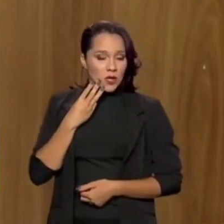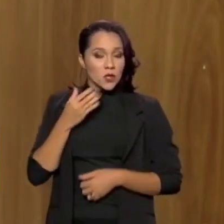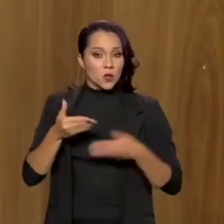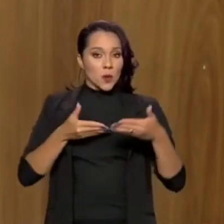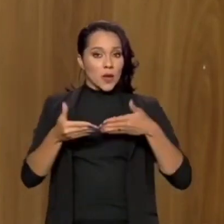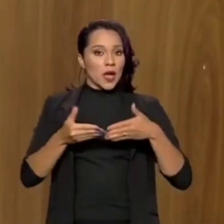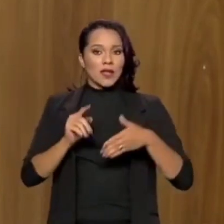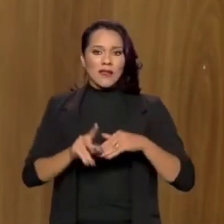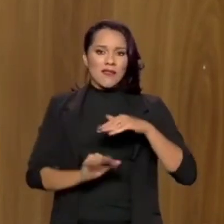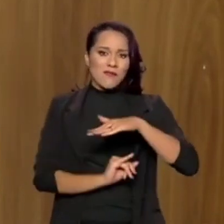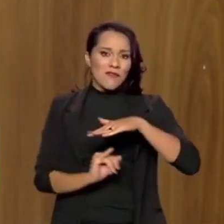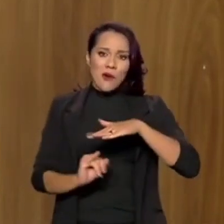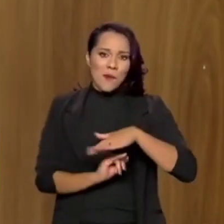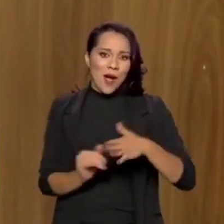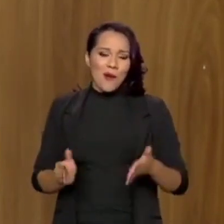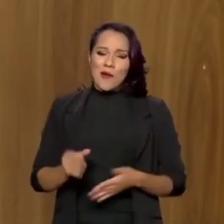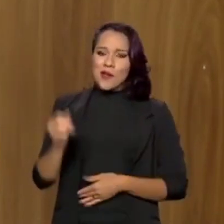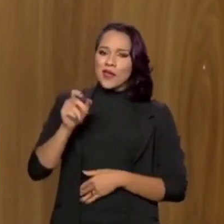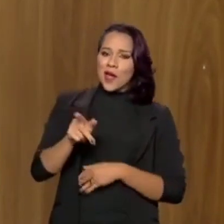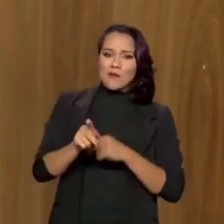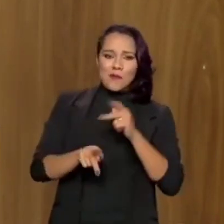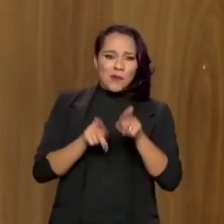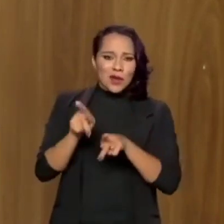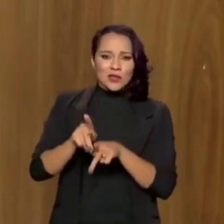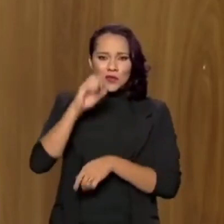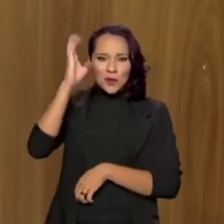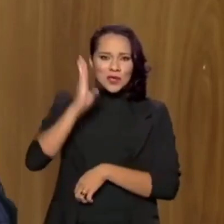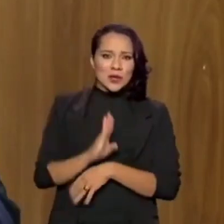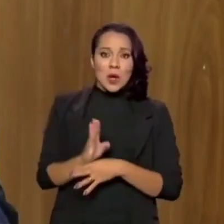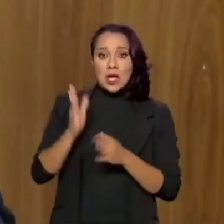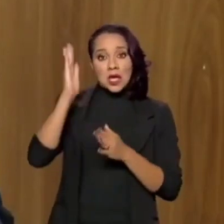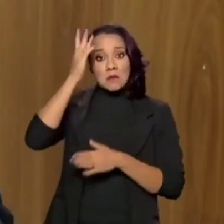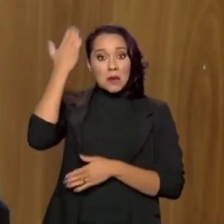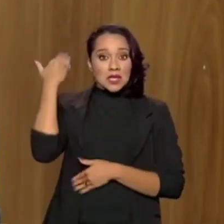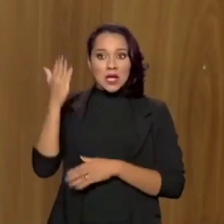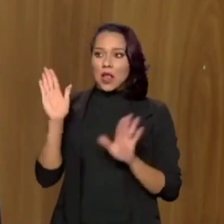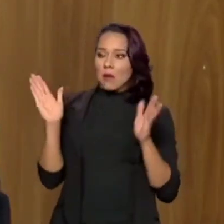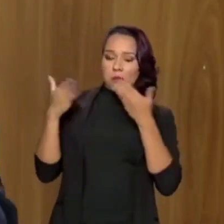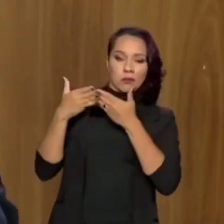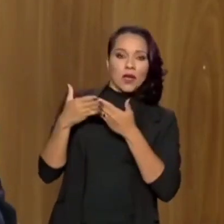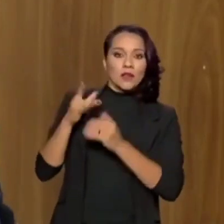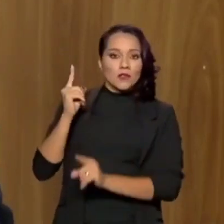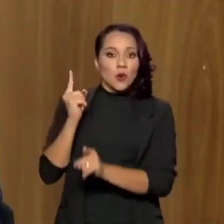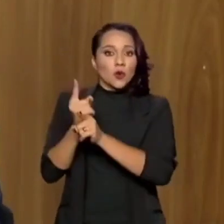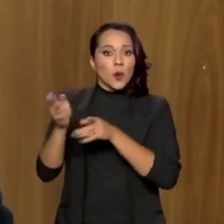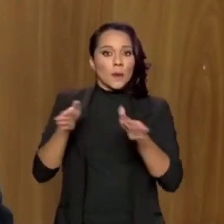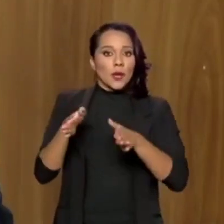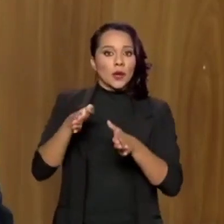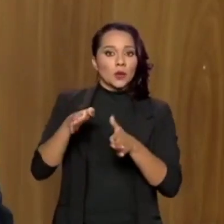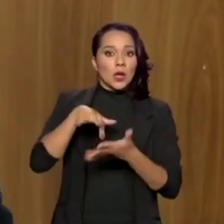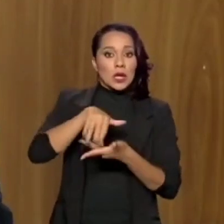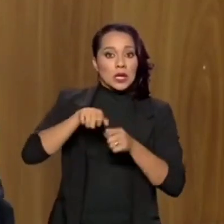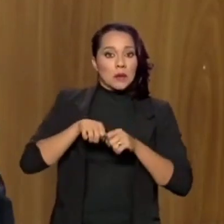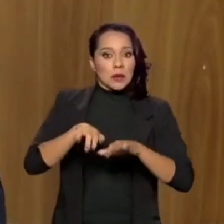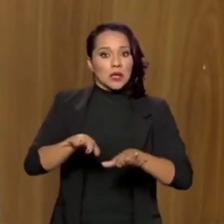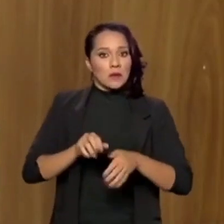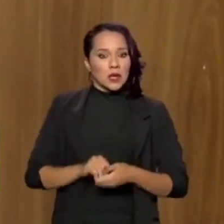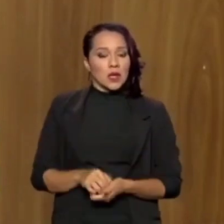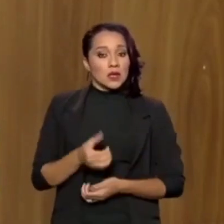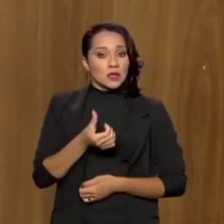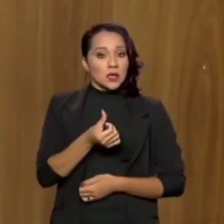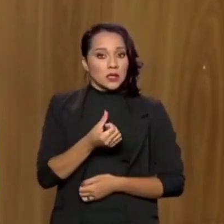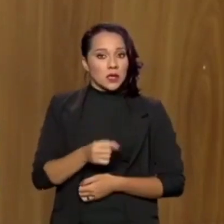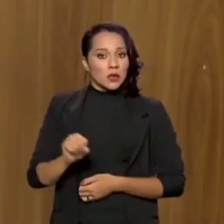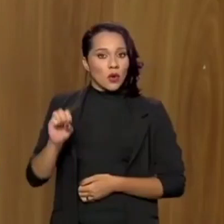mercado informal, que é o brasileirinho que ainda estava invisível. Nós descobrimos durante a pandemia, 68 milhões